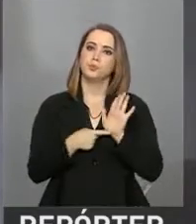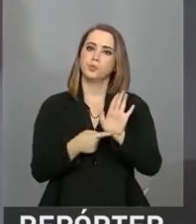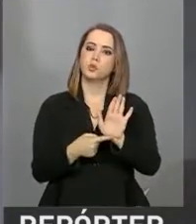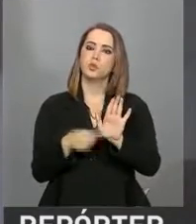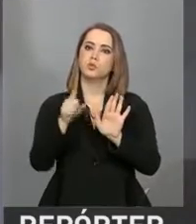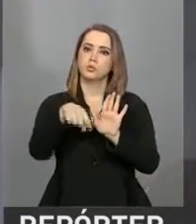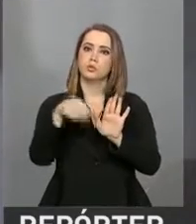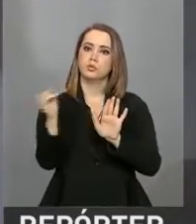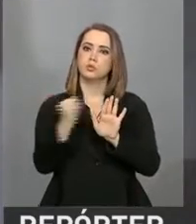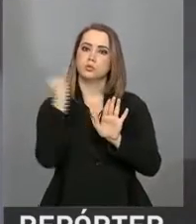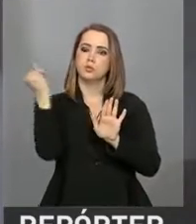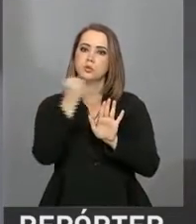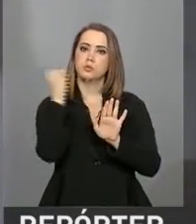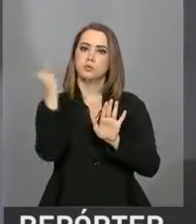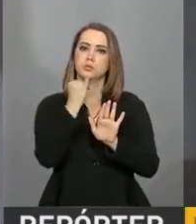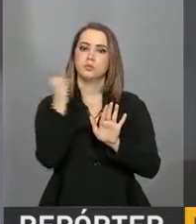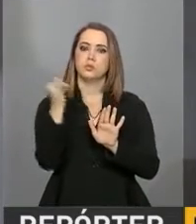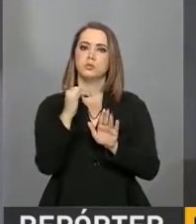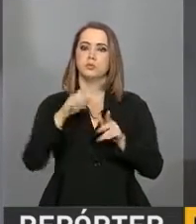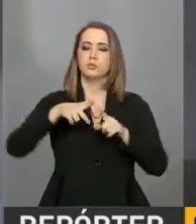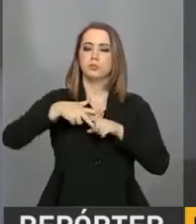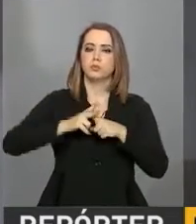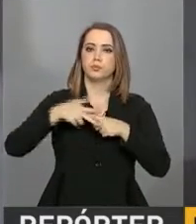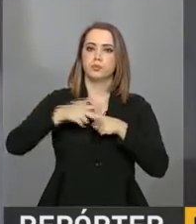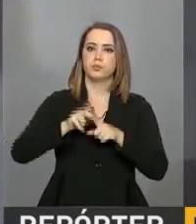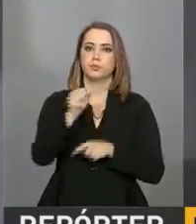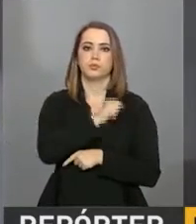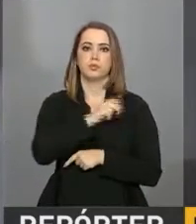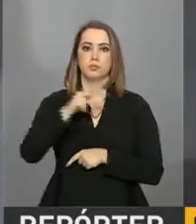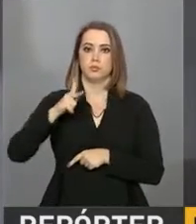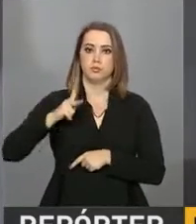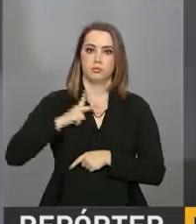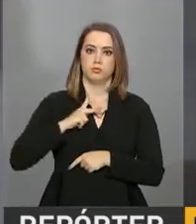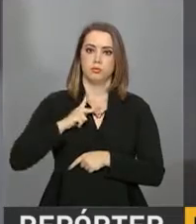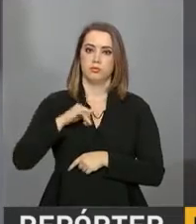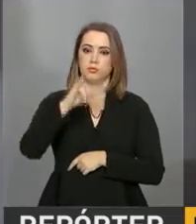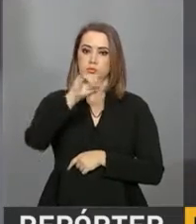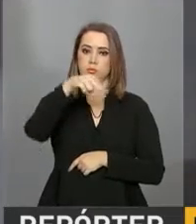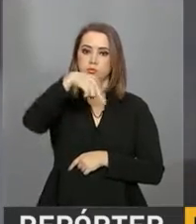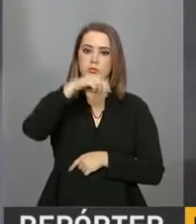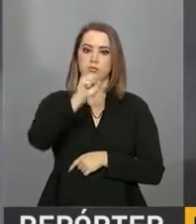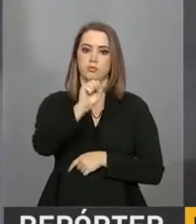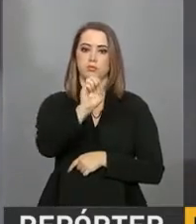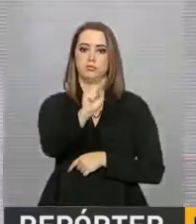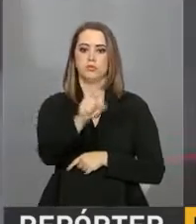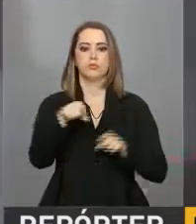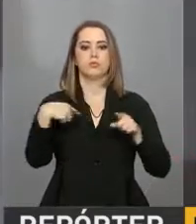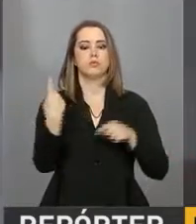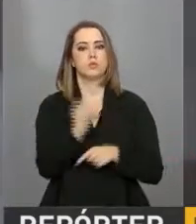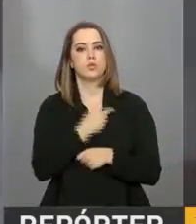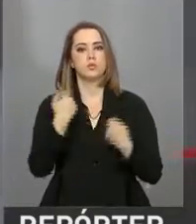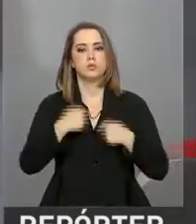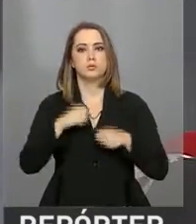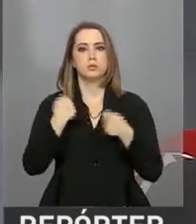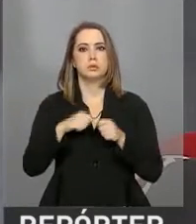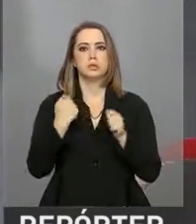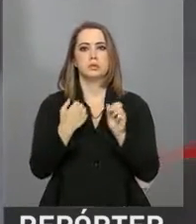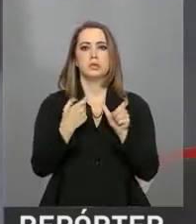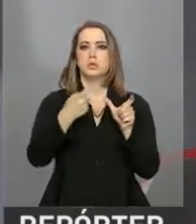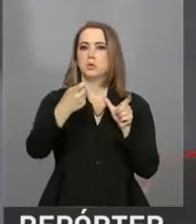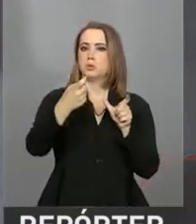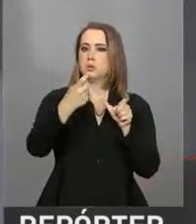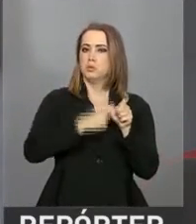reforma da Previdência, que tem tido um déficit muito grande. Nós discutimos